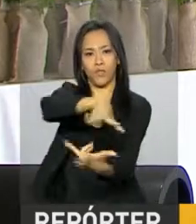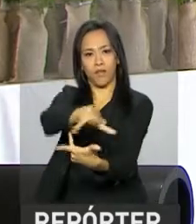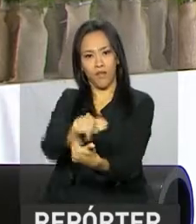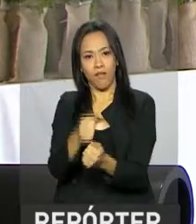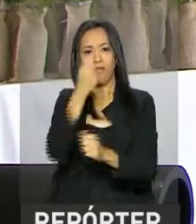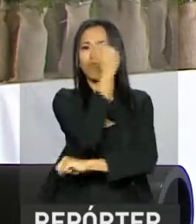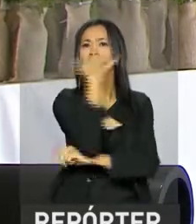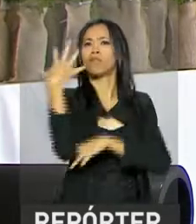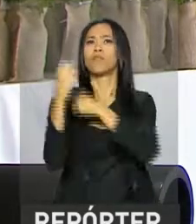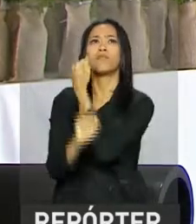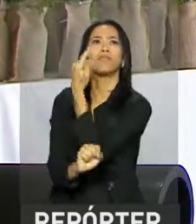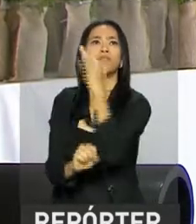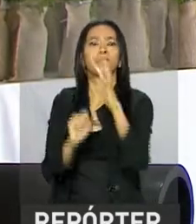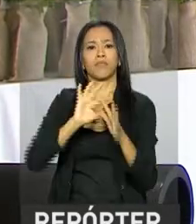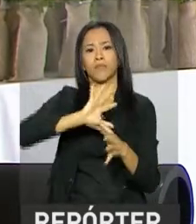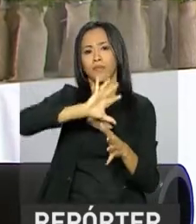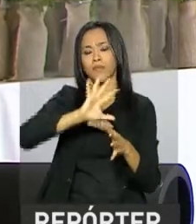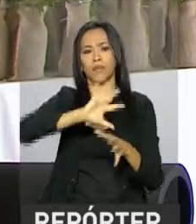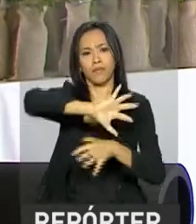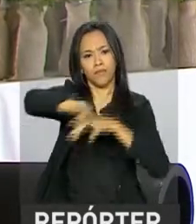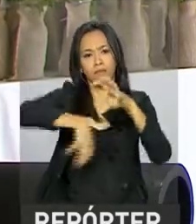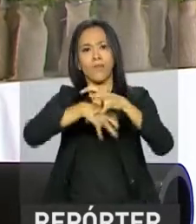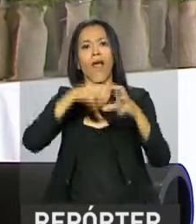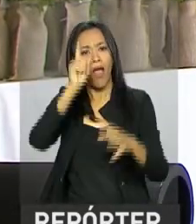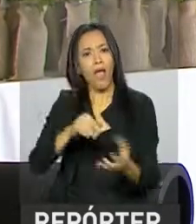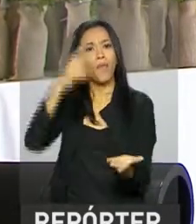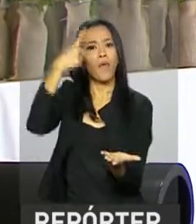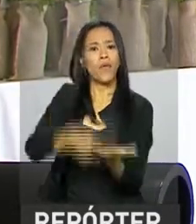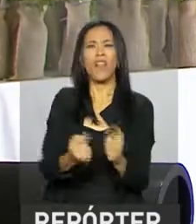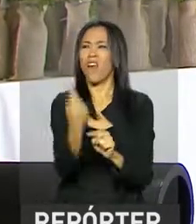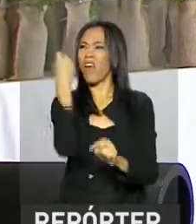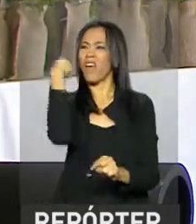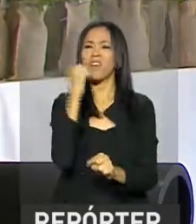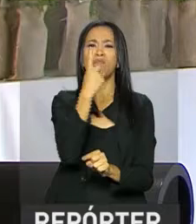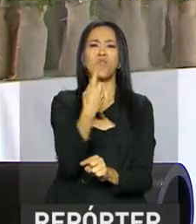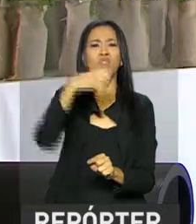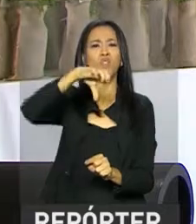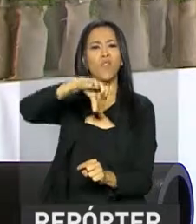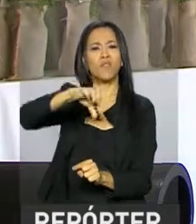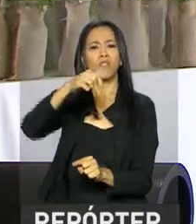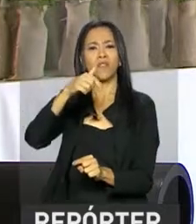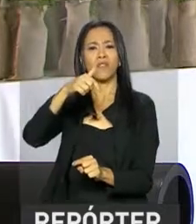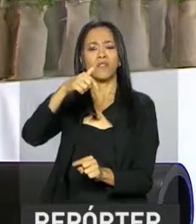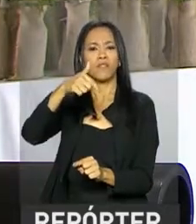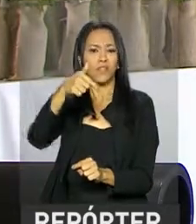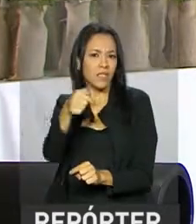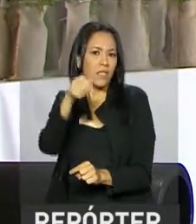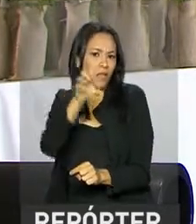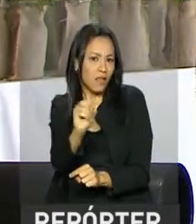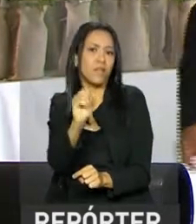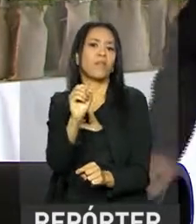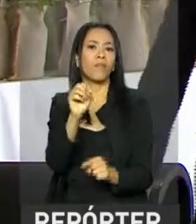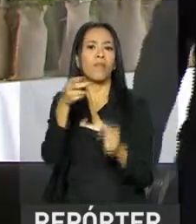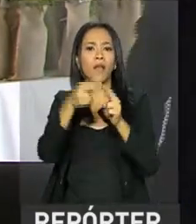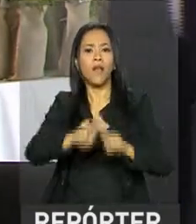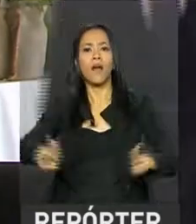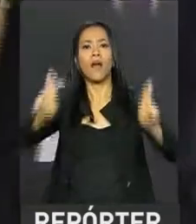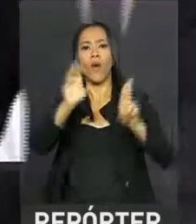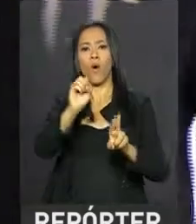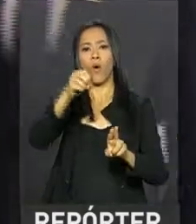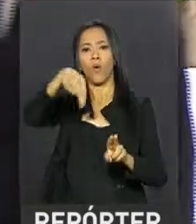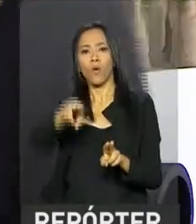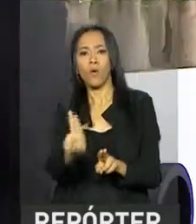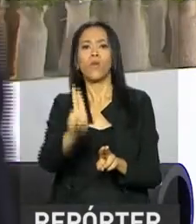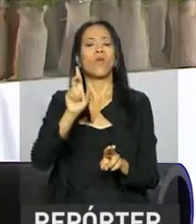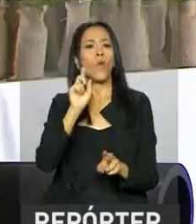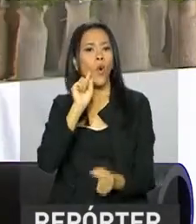data ela foi instituída pela Organização das Nações Unidas ainda na década de 70, para reforçar e para lembrar a importância de se preservar os